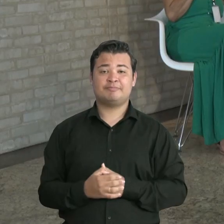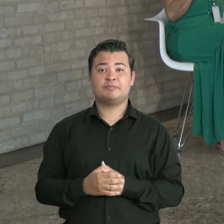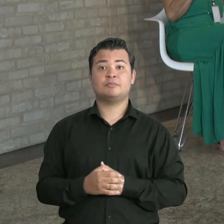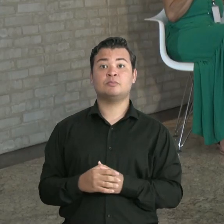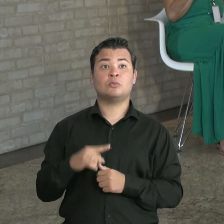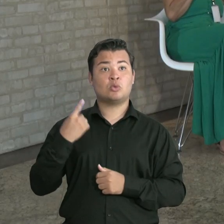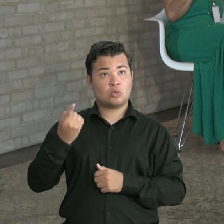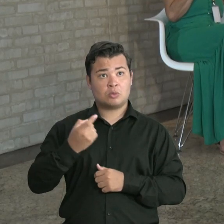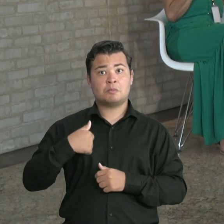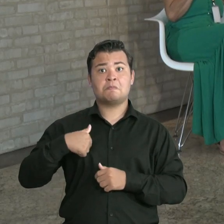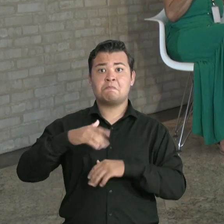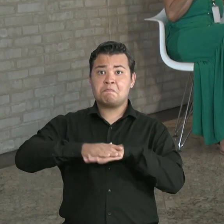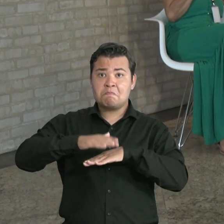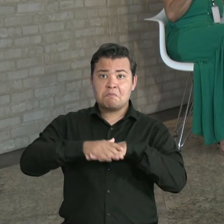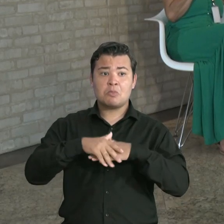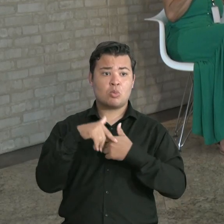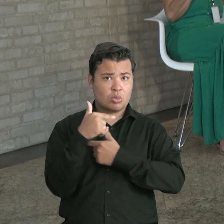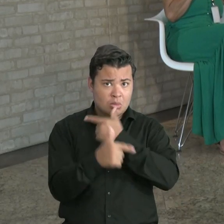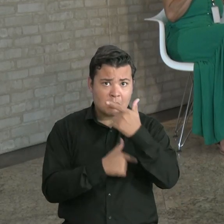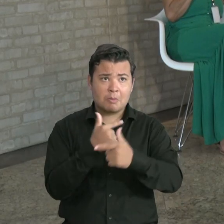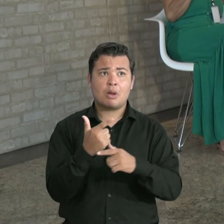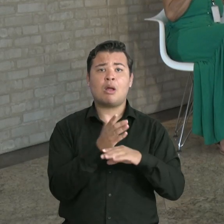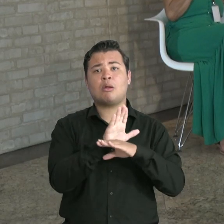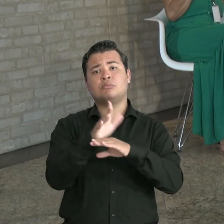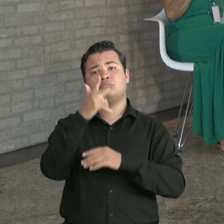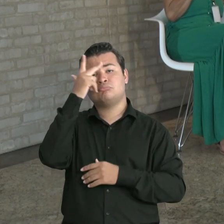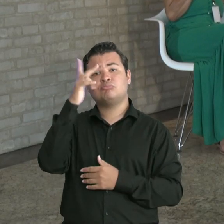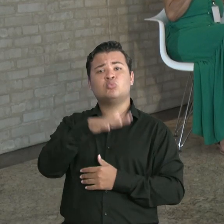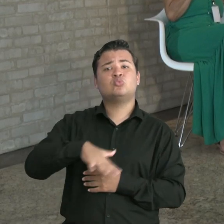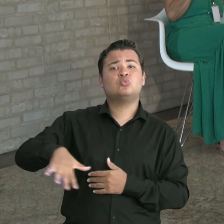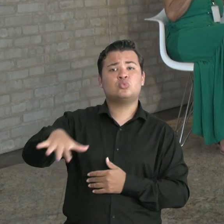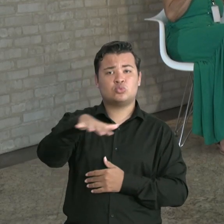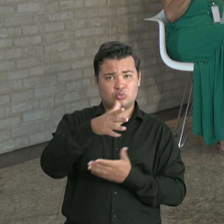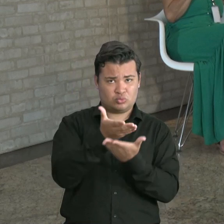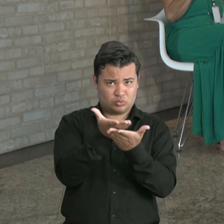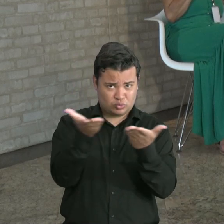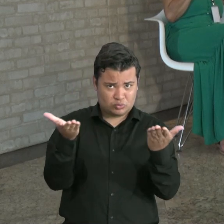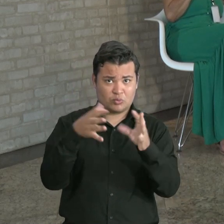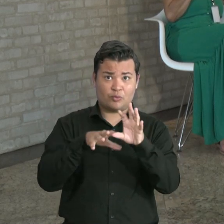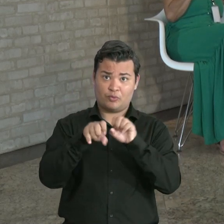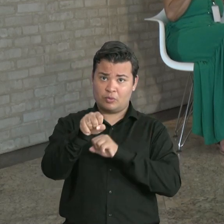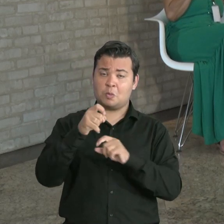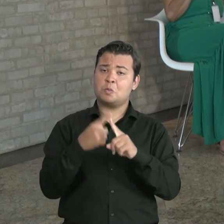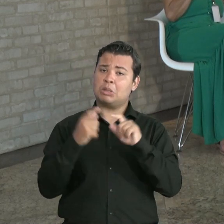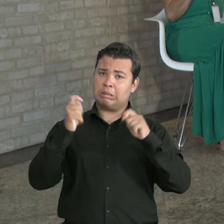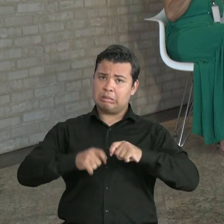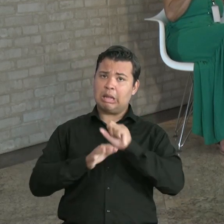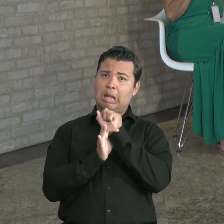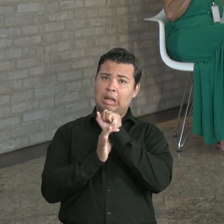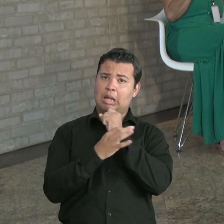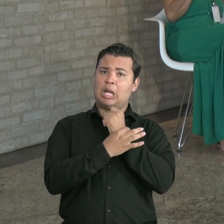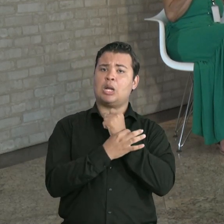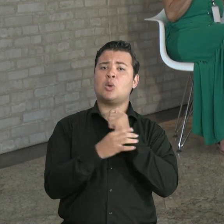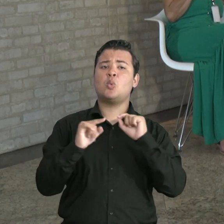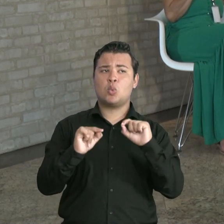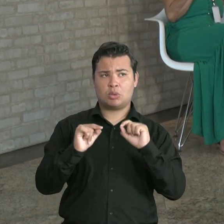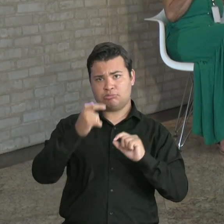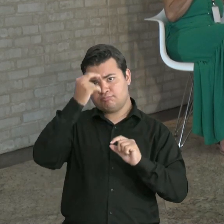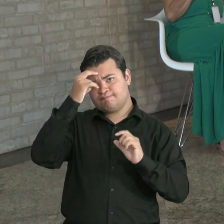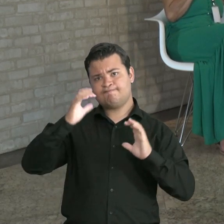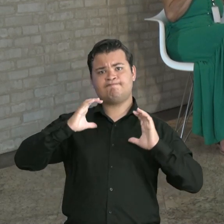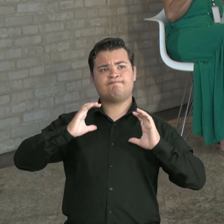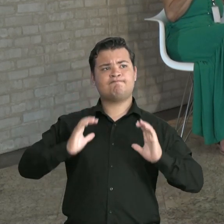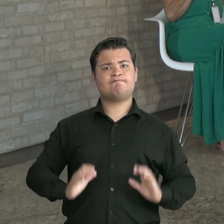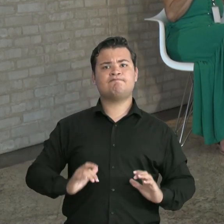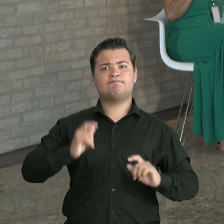né, contribuindo para esse exercício aí de que todos, para que a gente possa garantir, né, o exercício da cidadania.